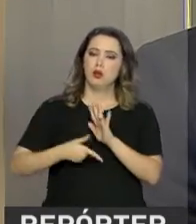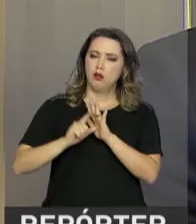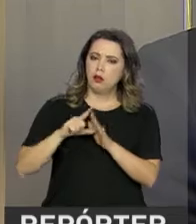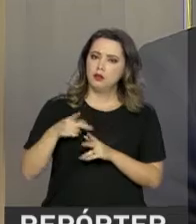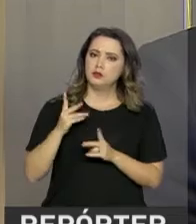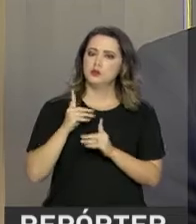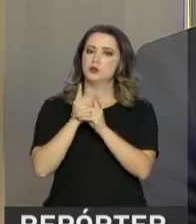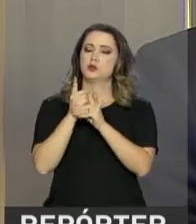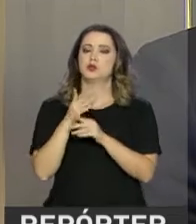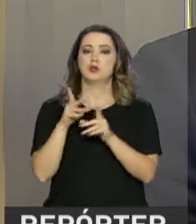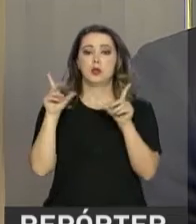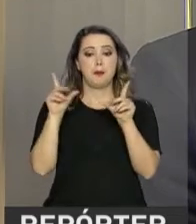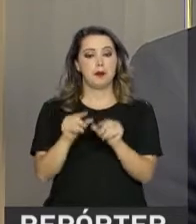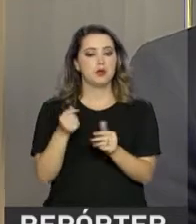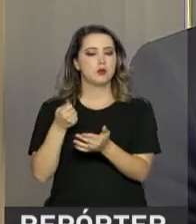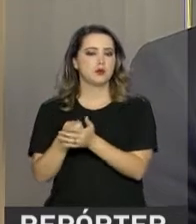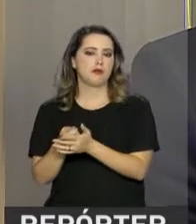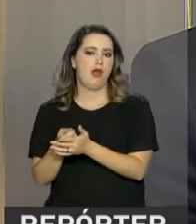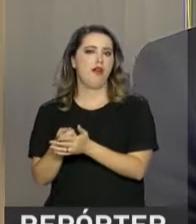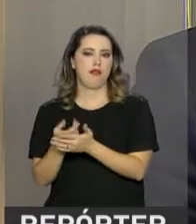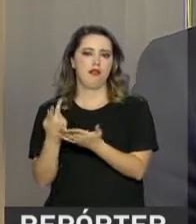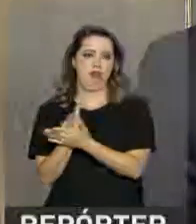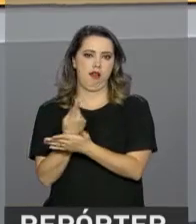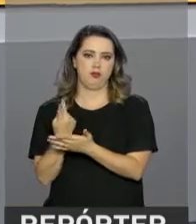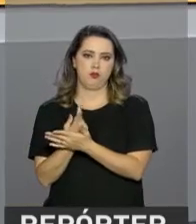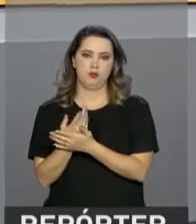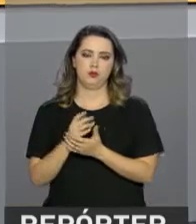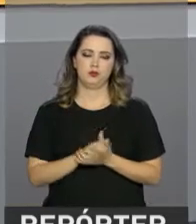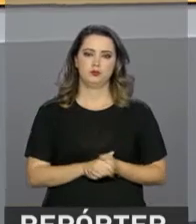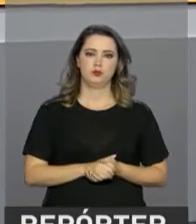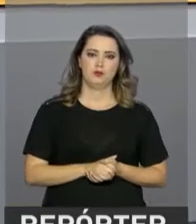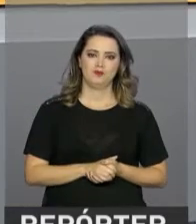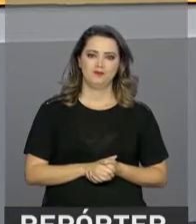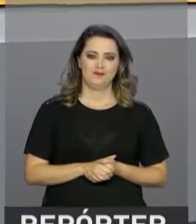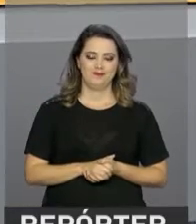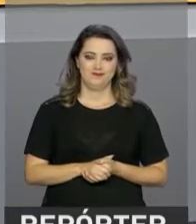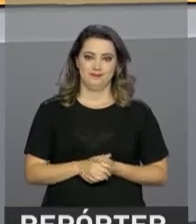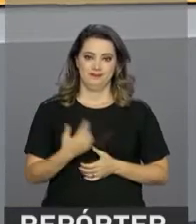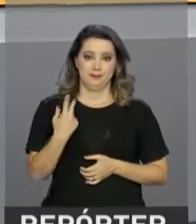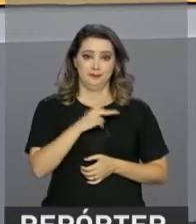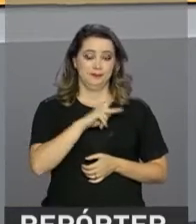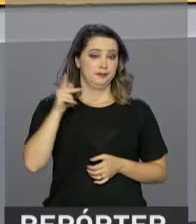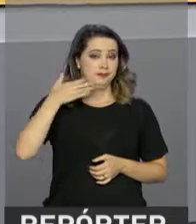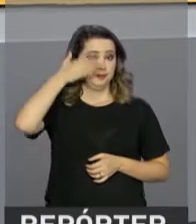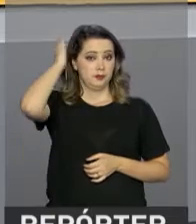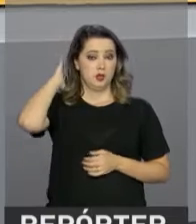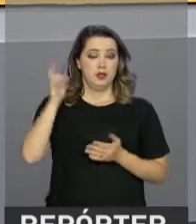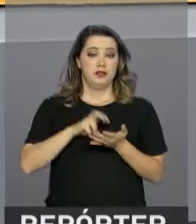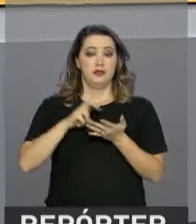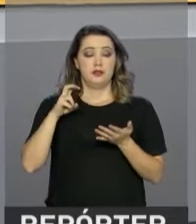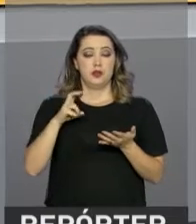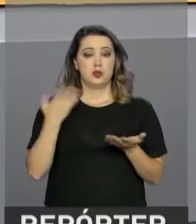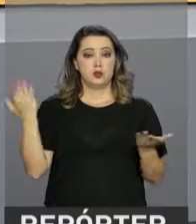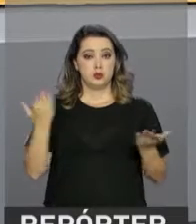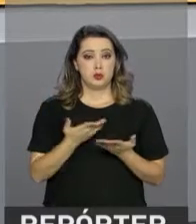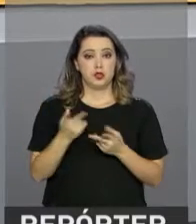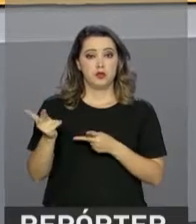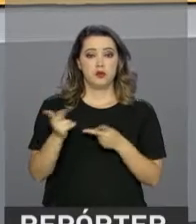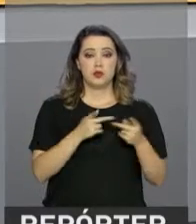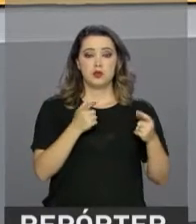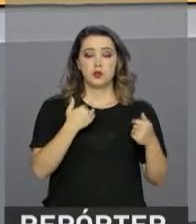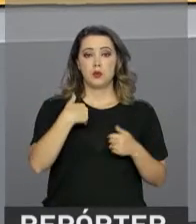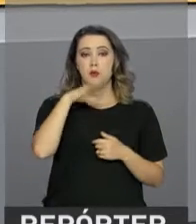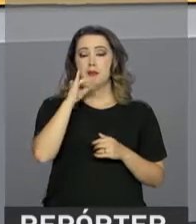se descobre, menos se paga, maior a economia. O presidente Michel Temer visitou na manhã desta quinta-feira uma das